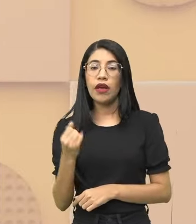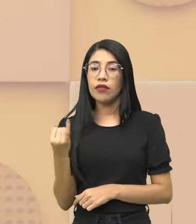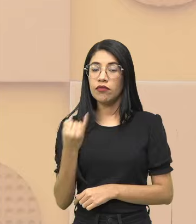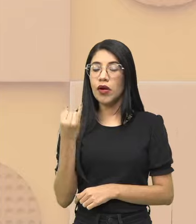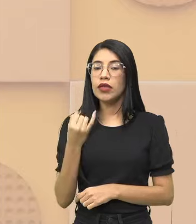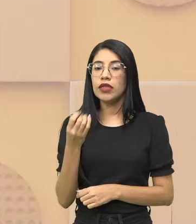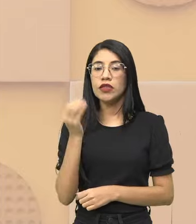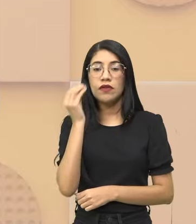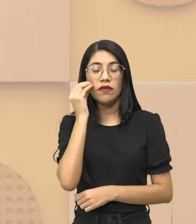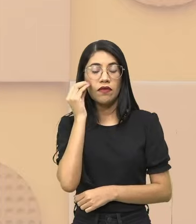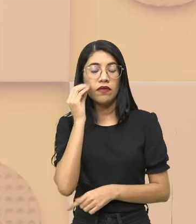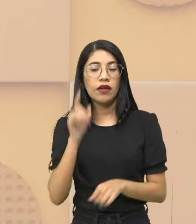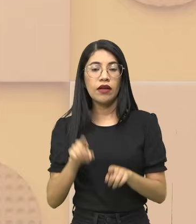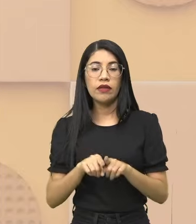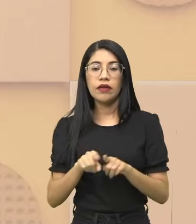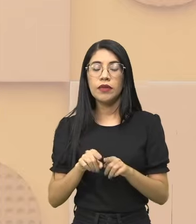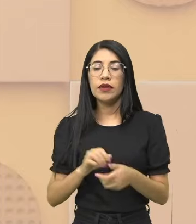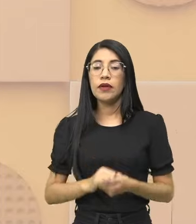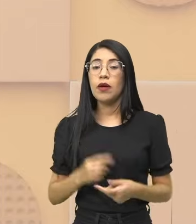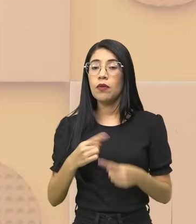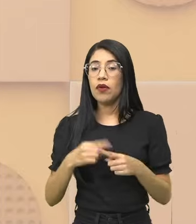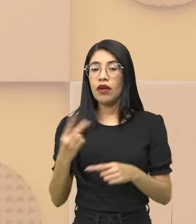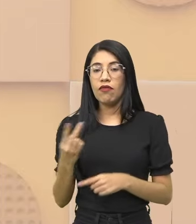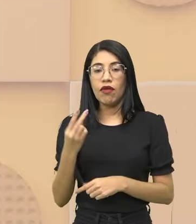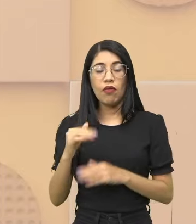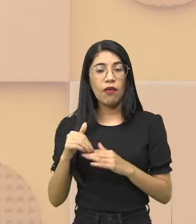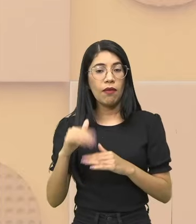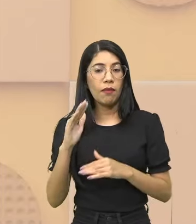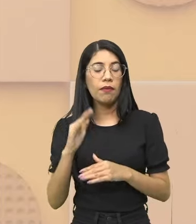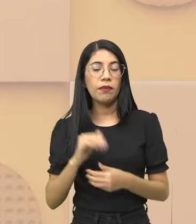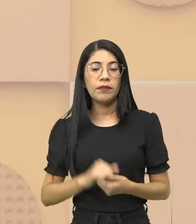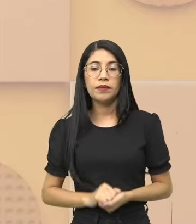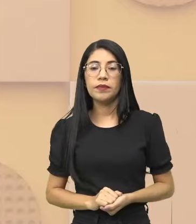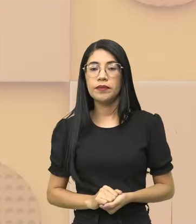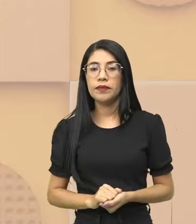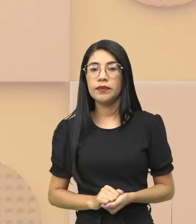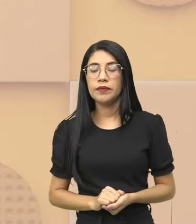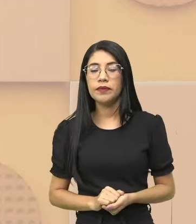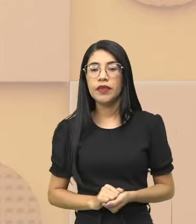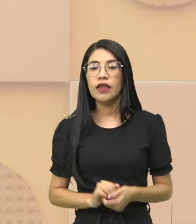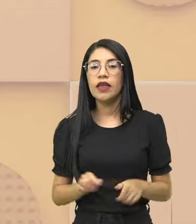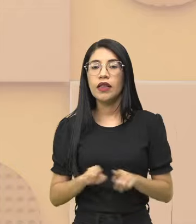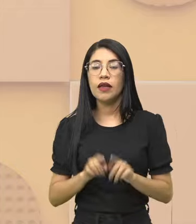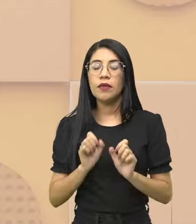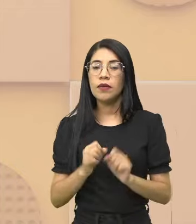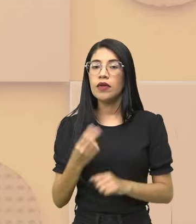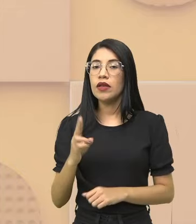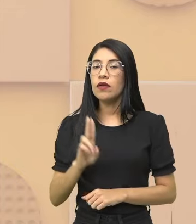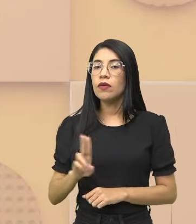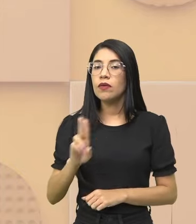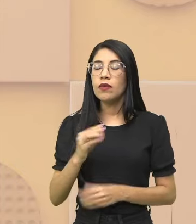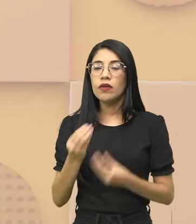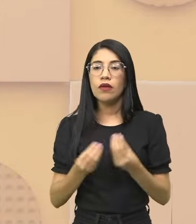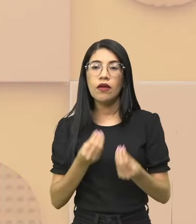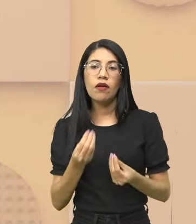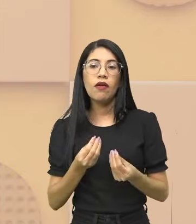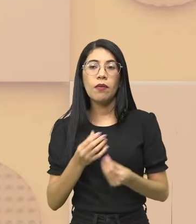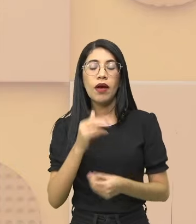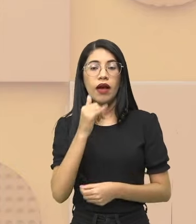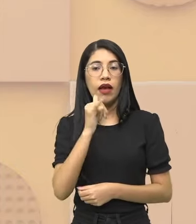considerado um pouco elevado. Temos aí também que ela pode ser usada tanto para gerar